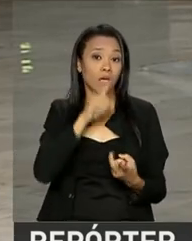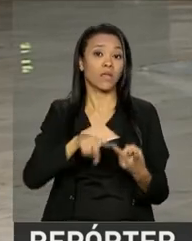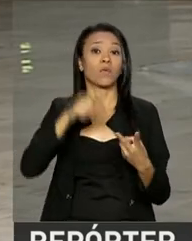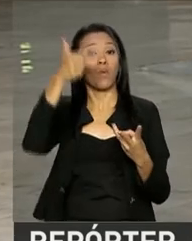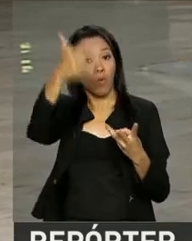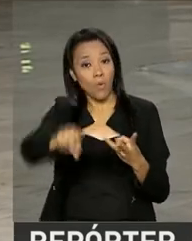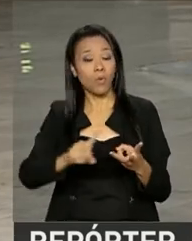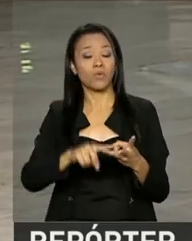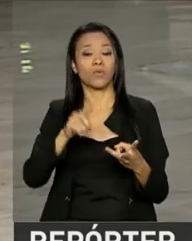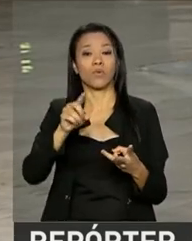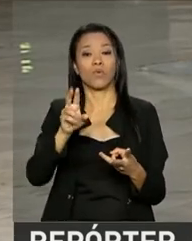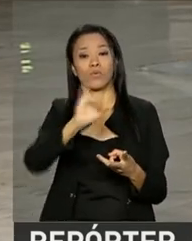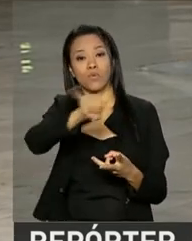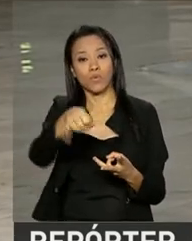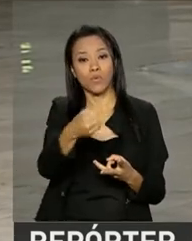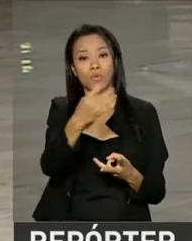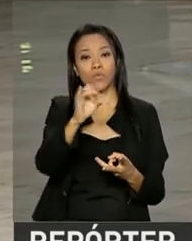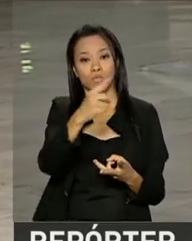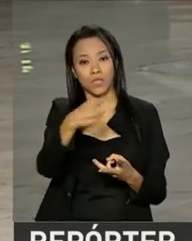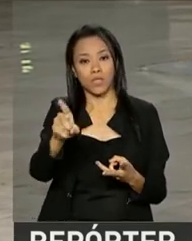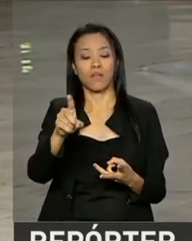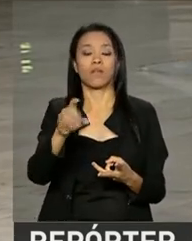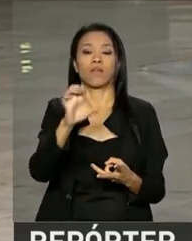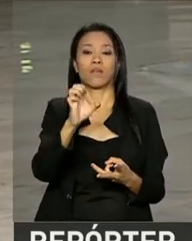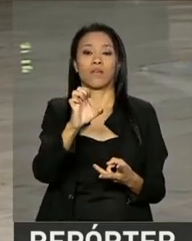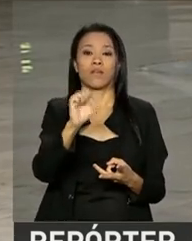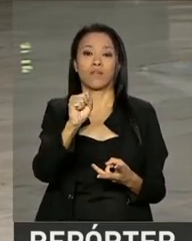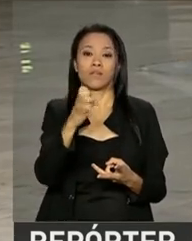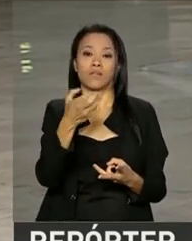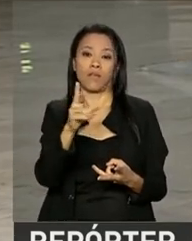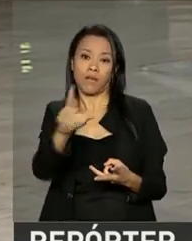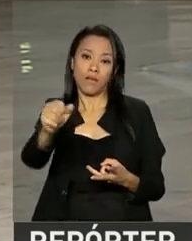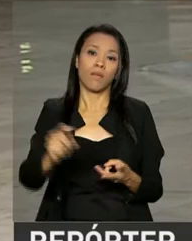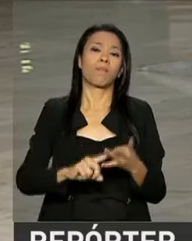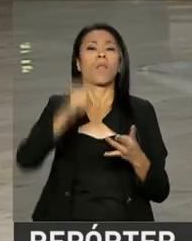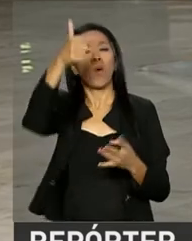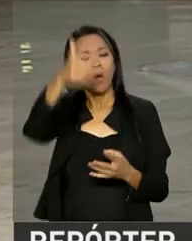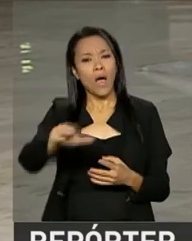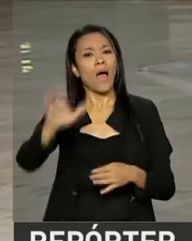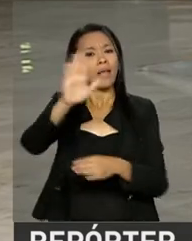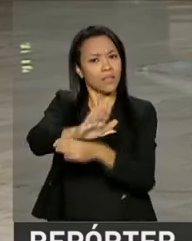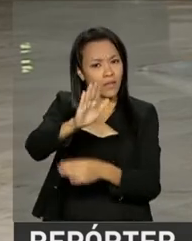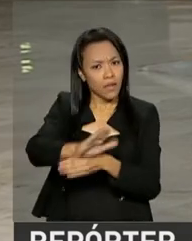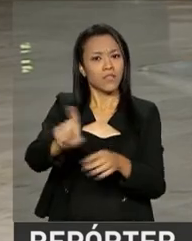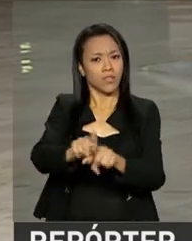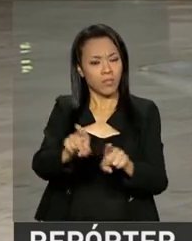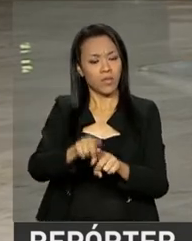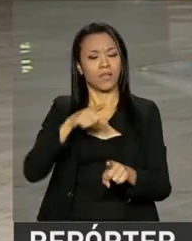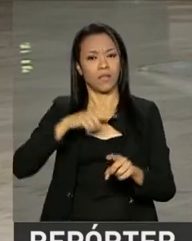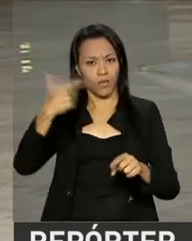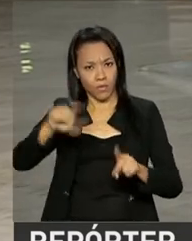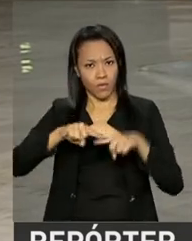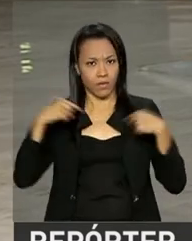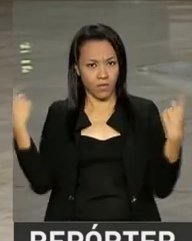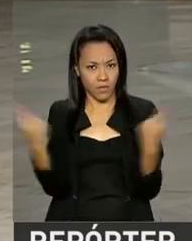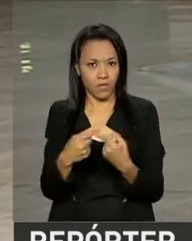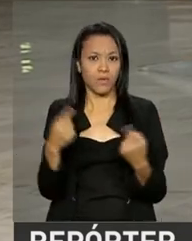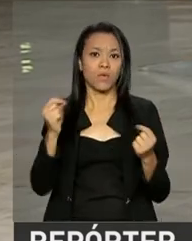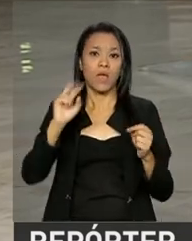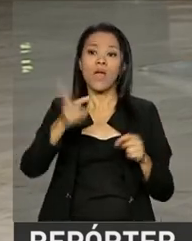serra ex-ministro das relações exteriores já na parte da tarde ele recebe aqui no palácio do planalto o presidente teve recebe